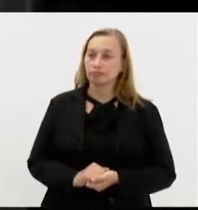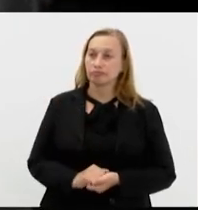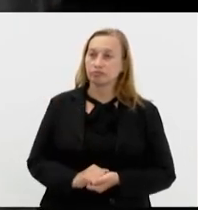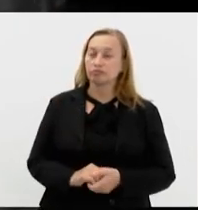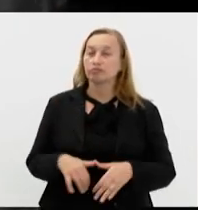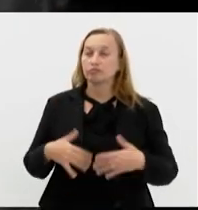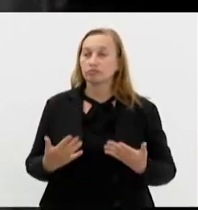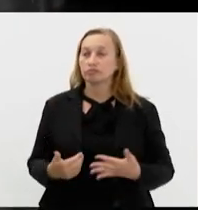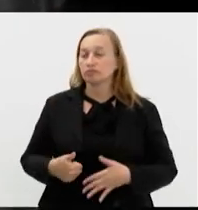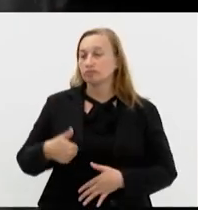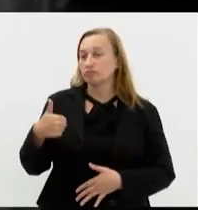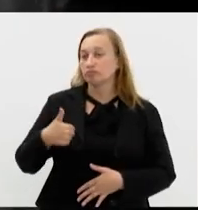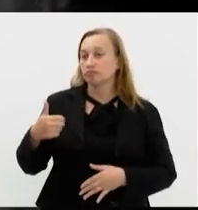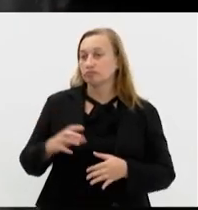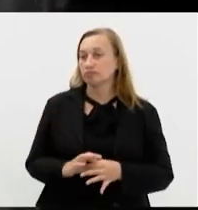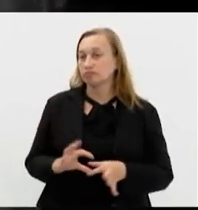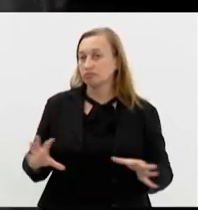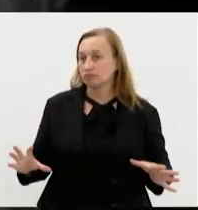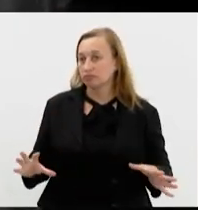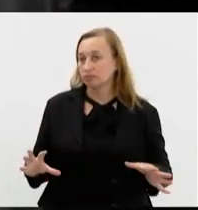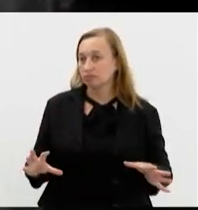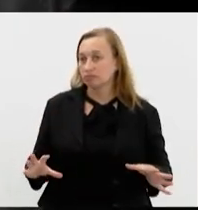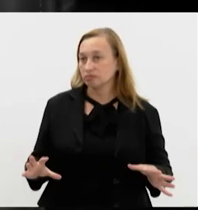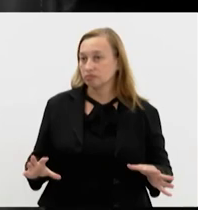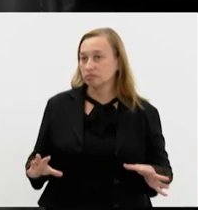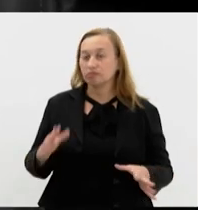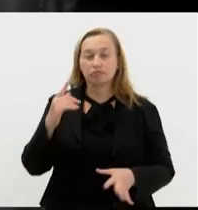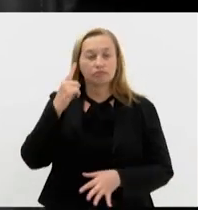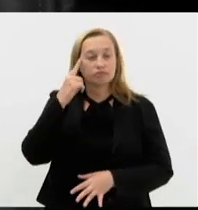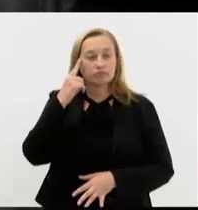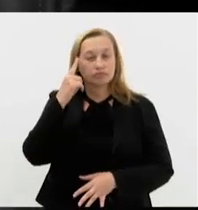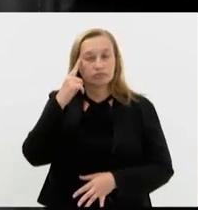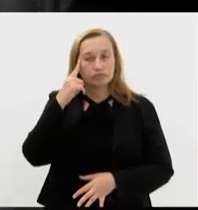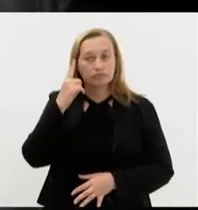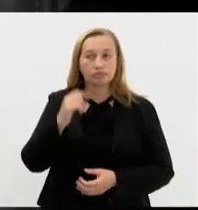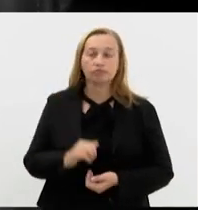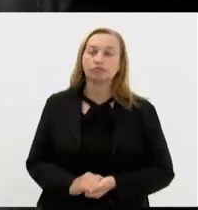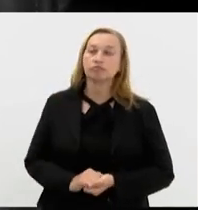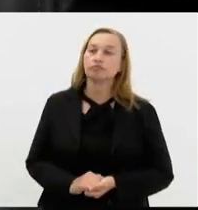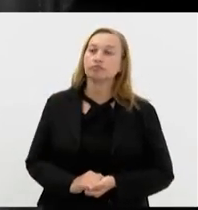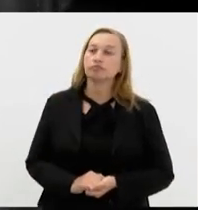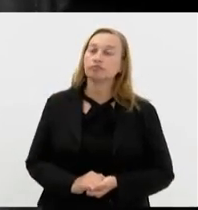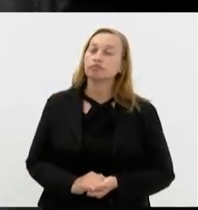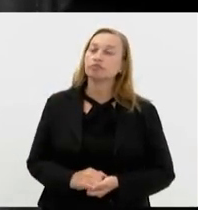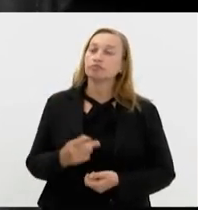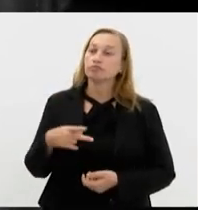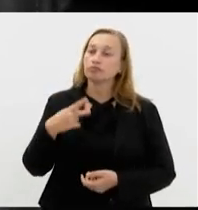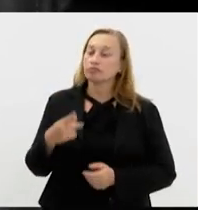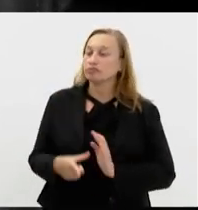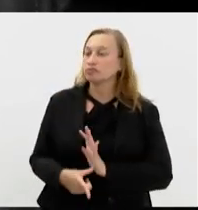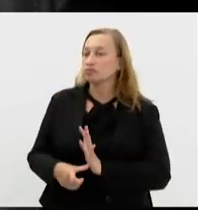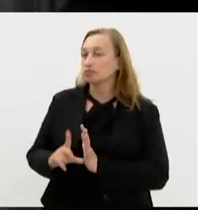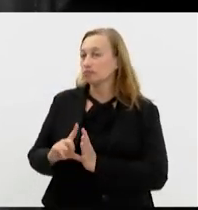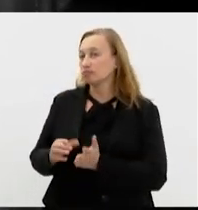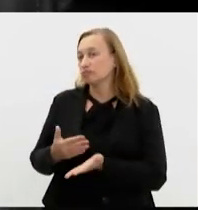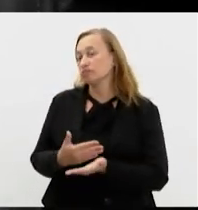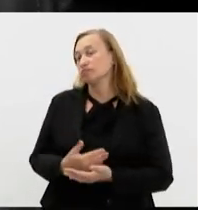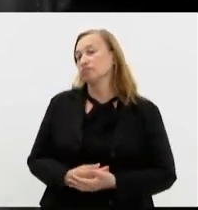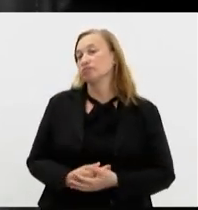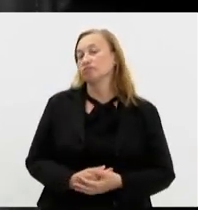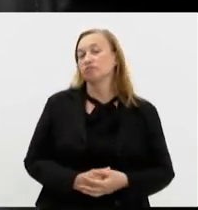essa primeira permissão que traz uma flexão aquela vedação que eu mencionava no início